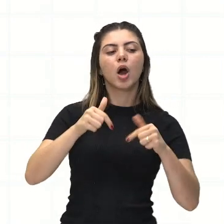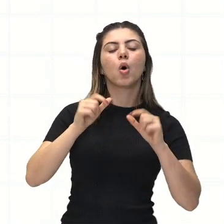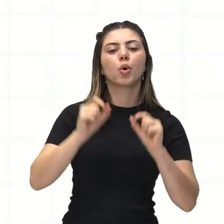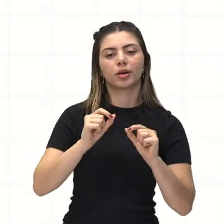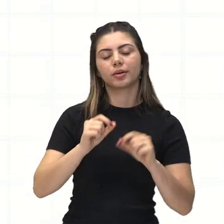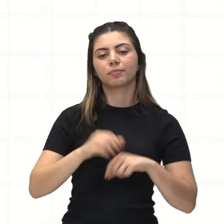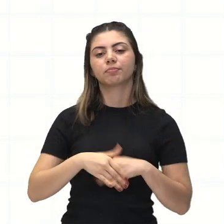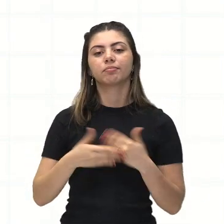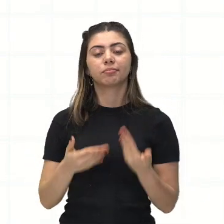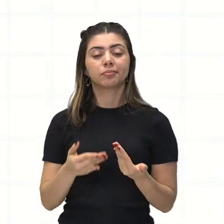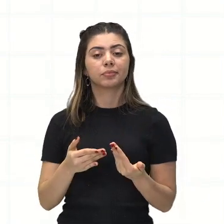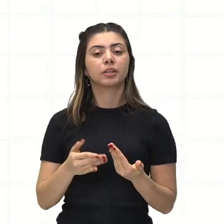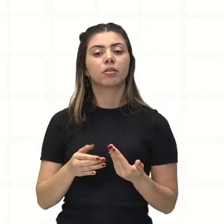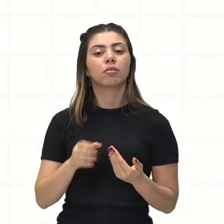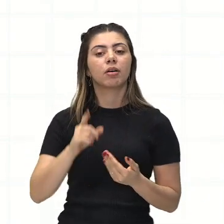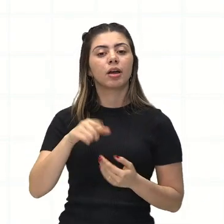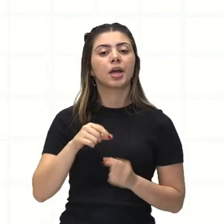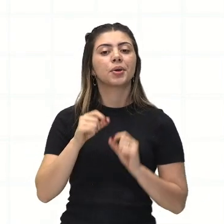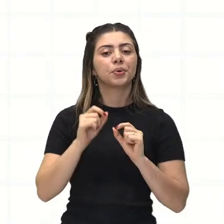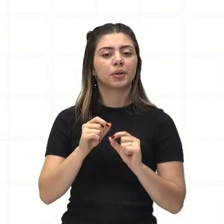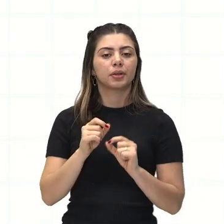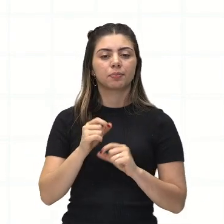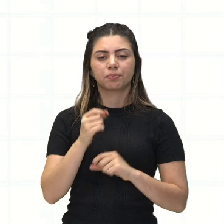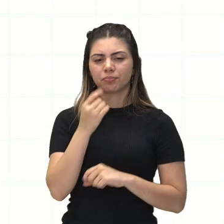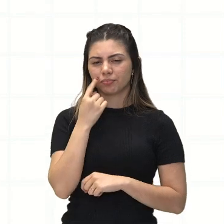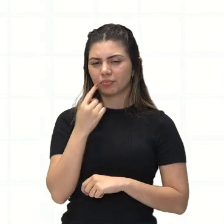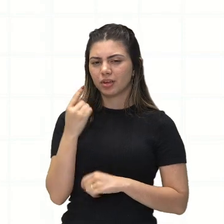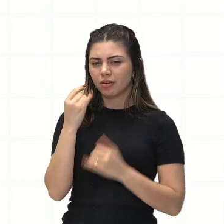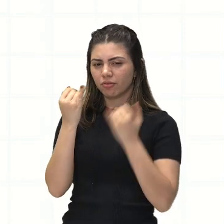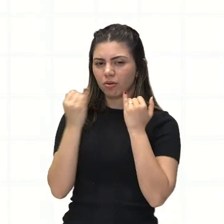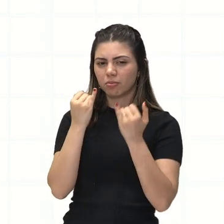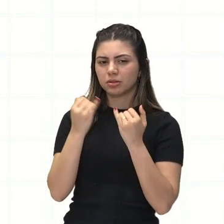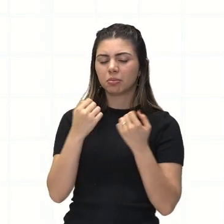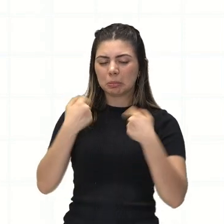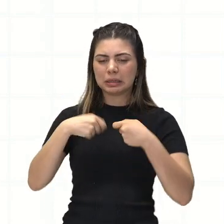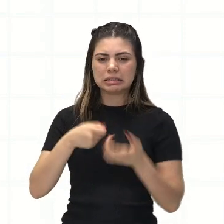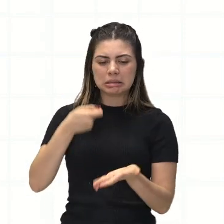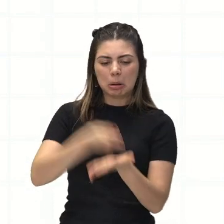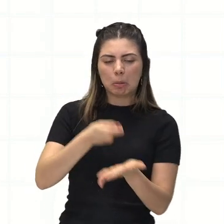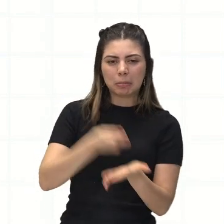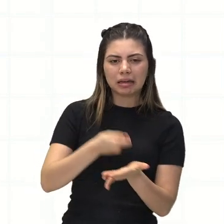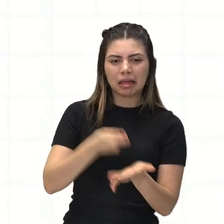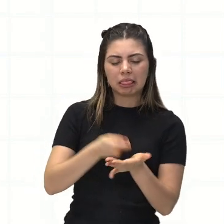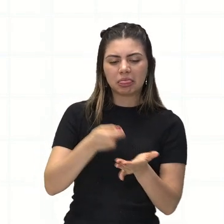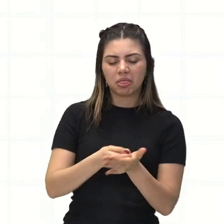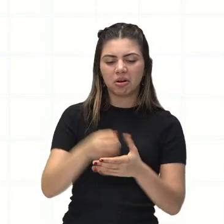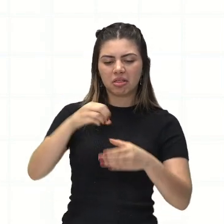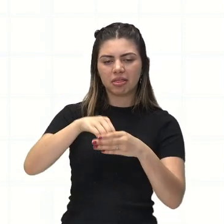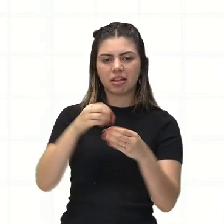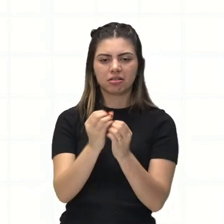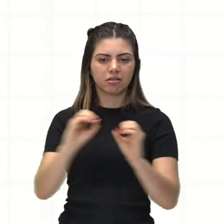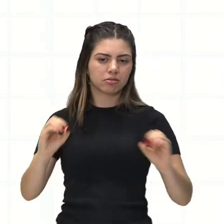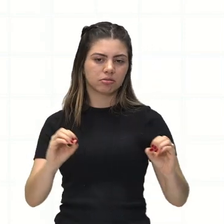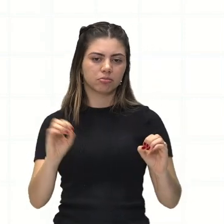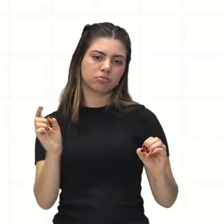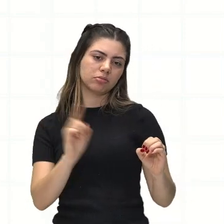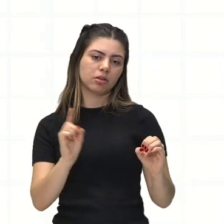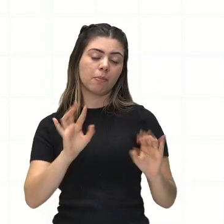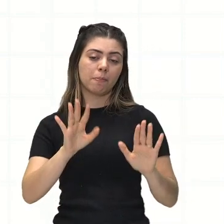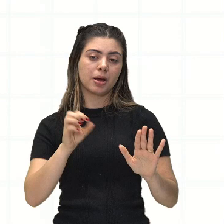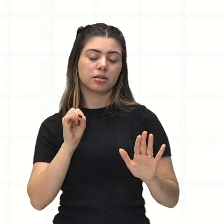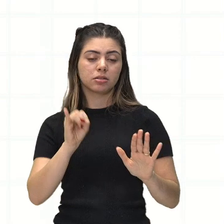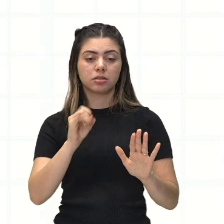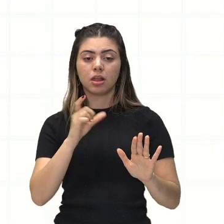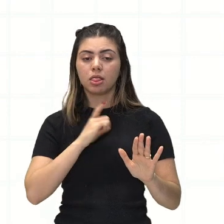da passiva não é obrigatório em todas as construções da voz passiva. Mas quando ele está presente,